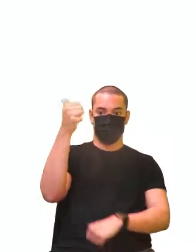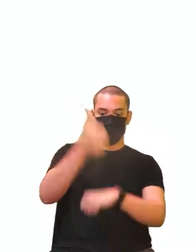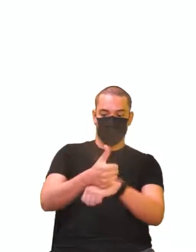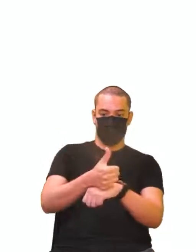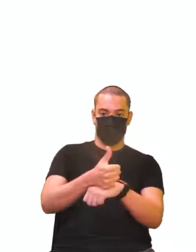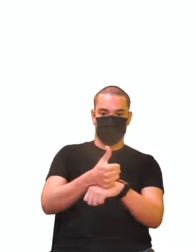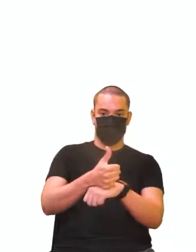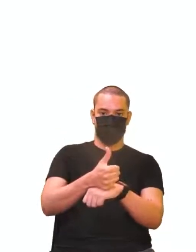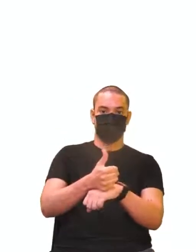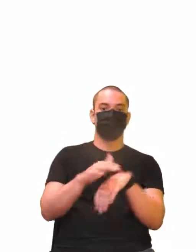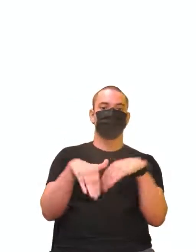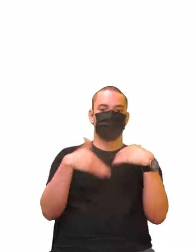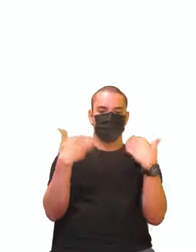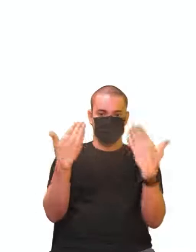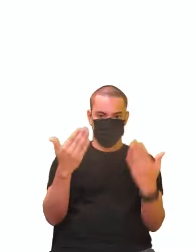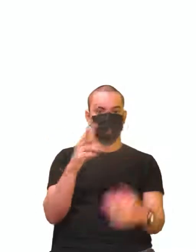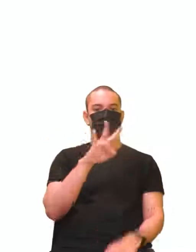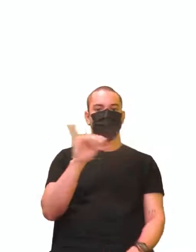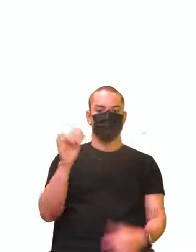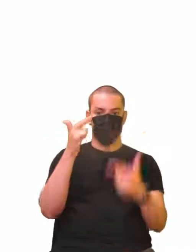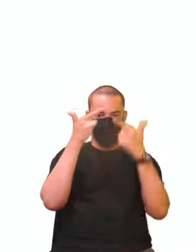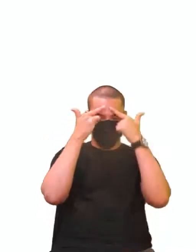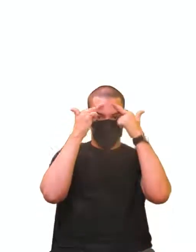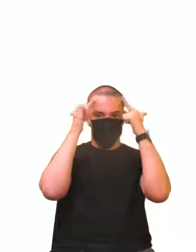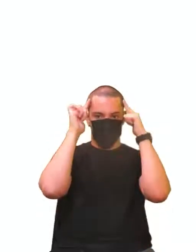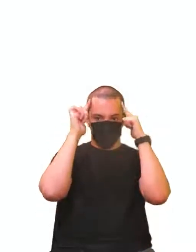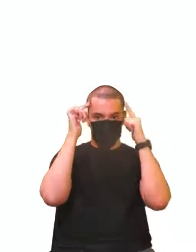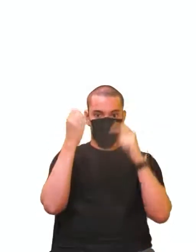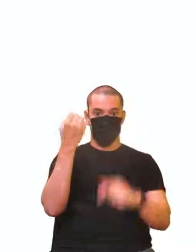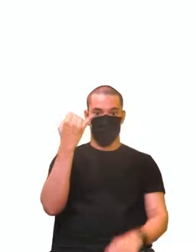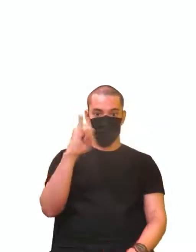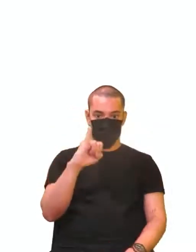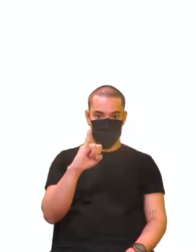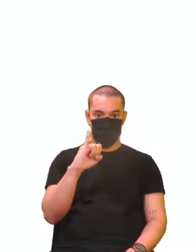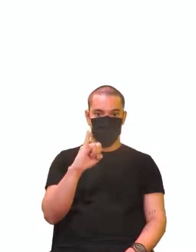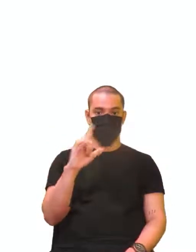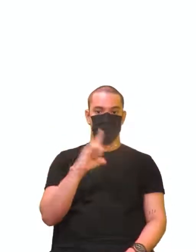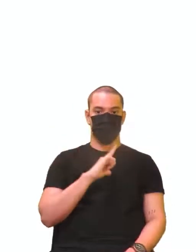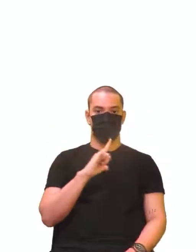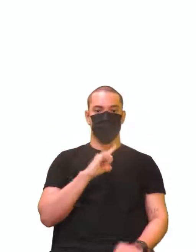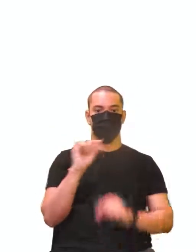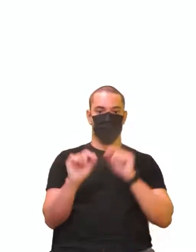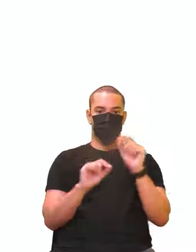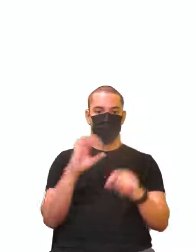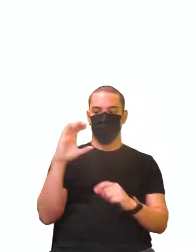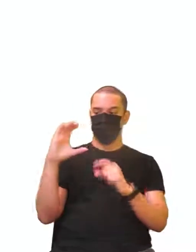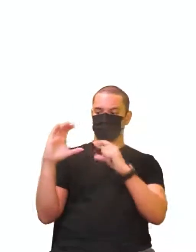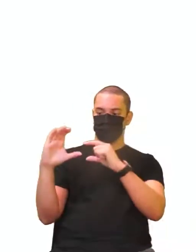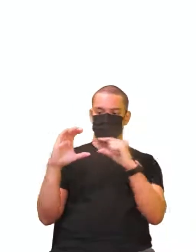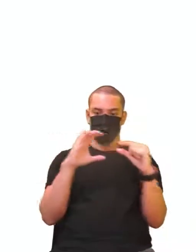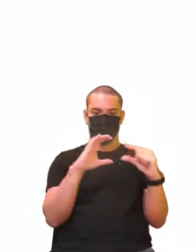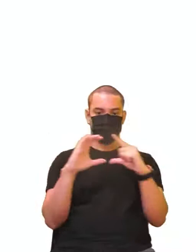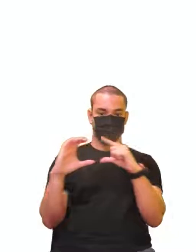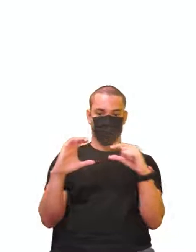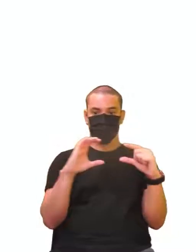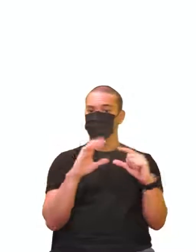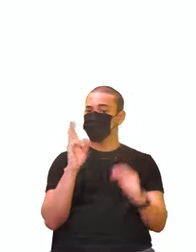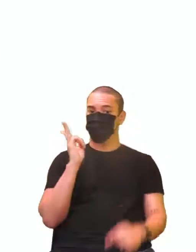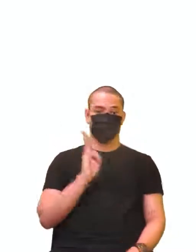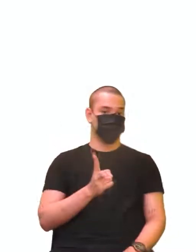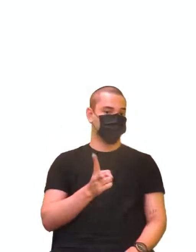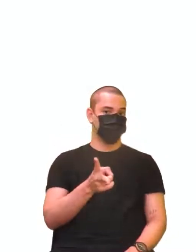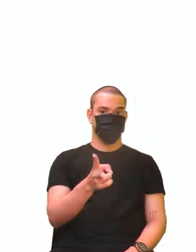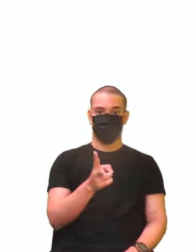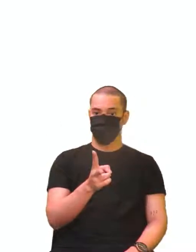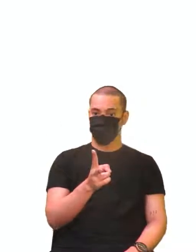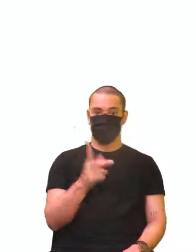dominante. Então, ele vai ser calvo. Se ele tiver, prof, o Czão e o Czinho, ele continua sendo calvo,